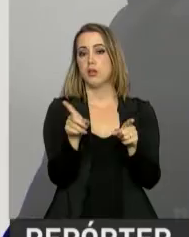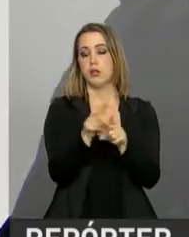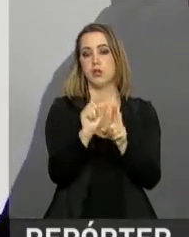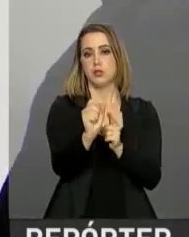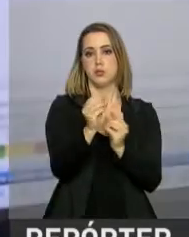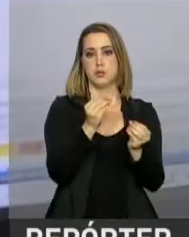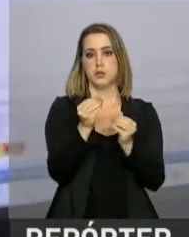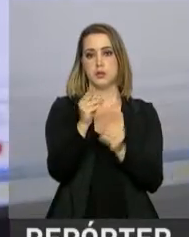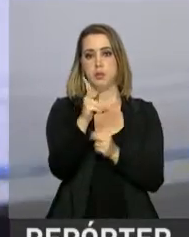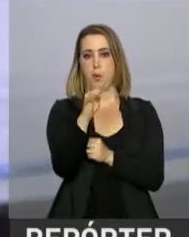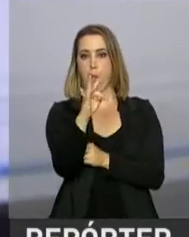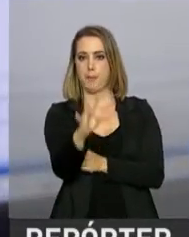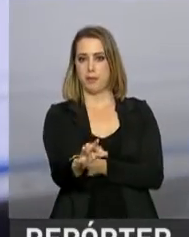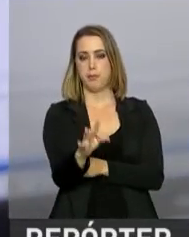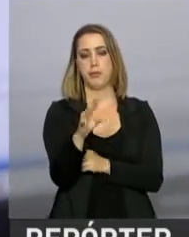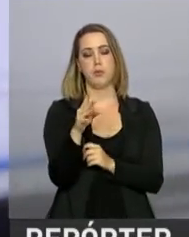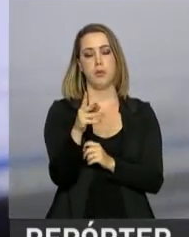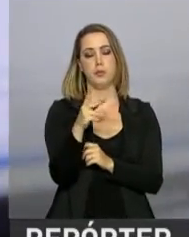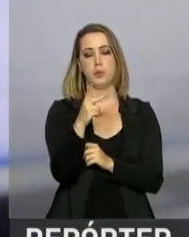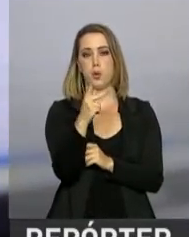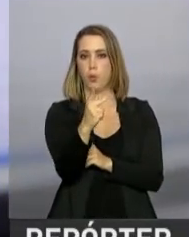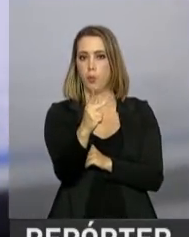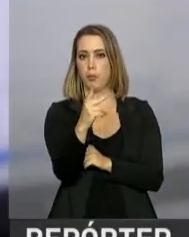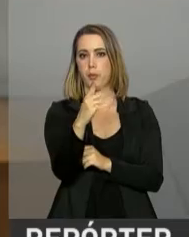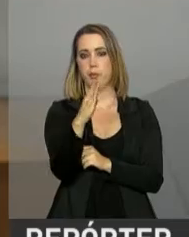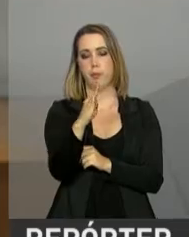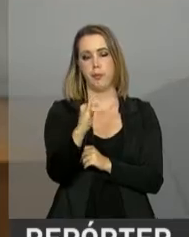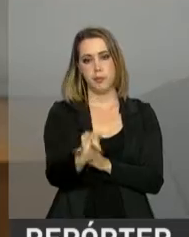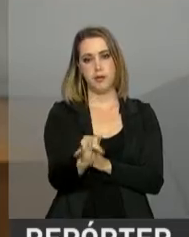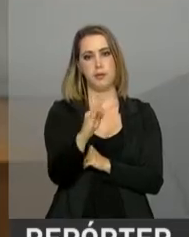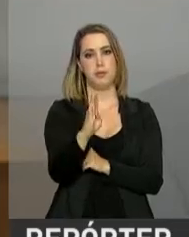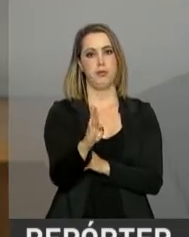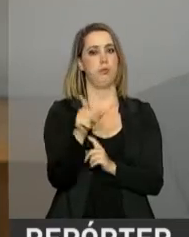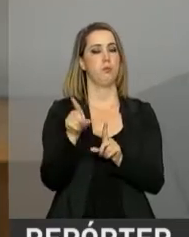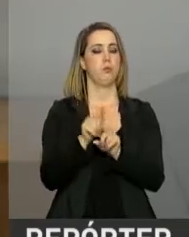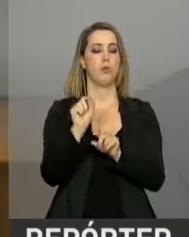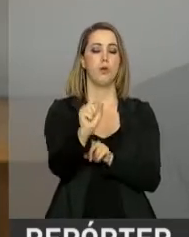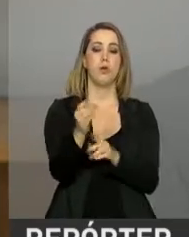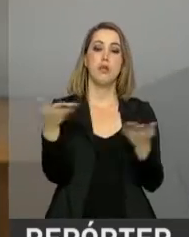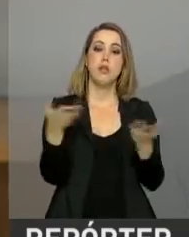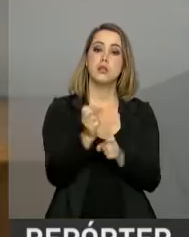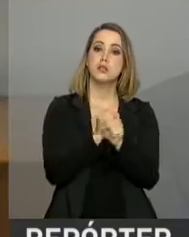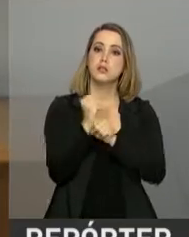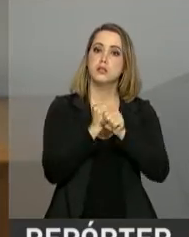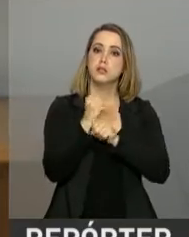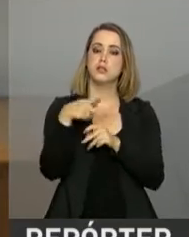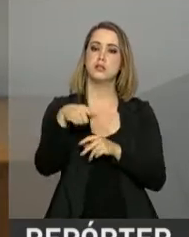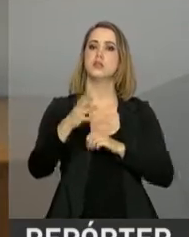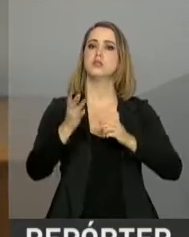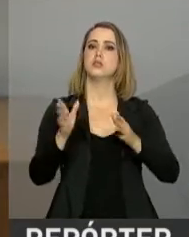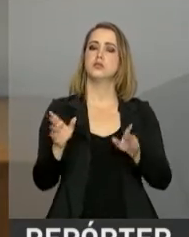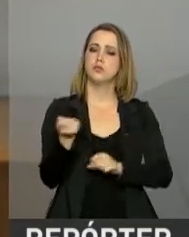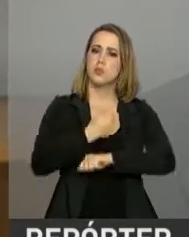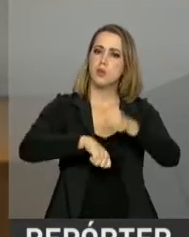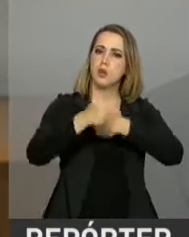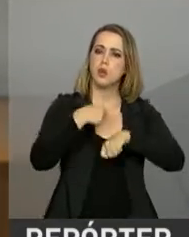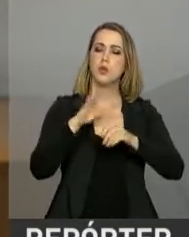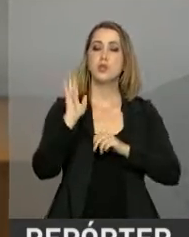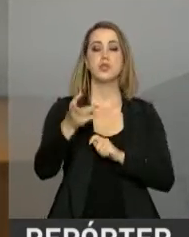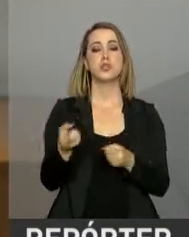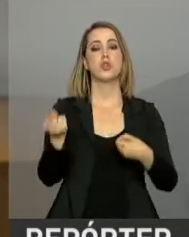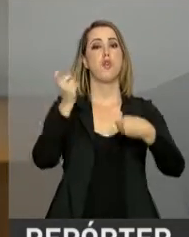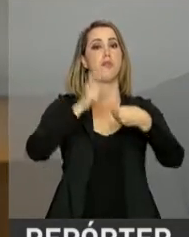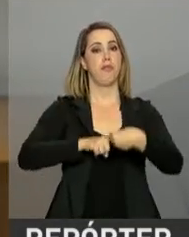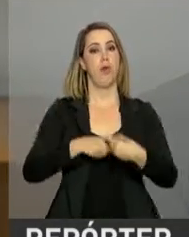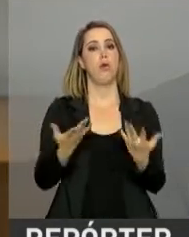bruto do brasil medido pelo ibge esse ano a economia começa a dar sinais de recuperação